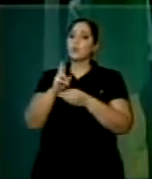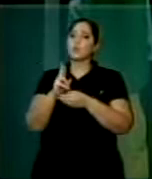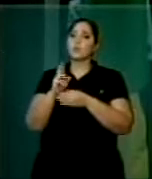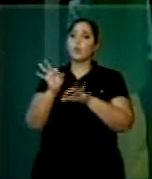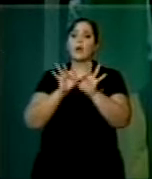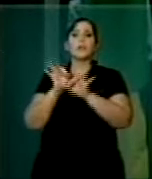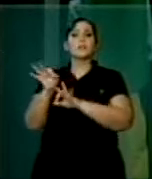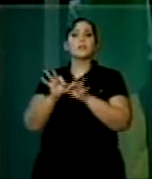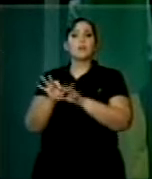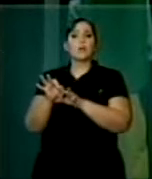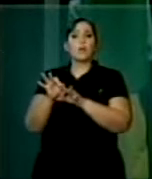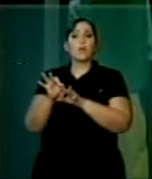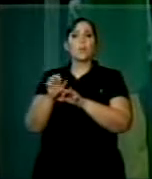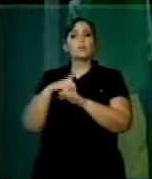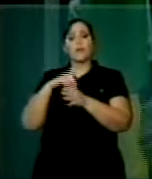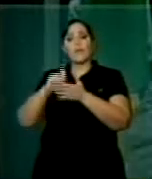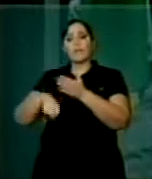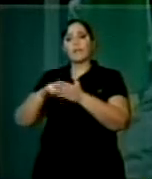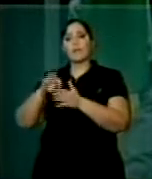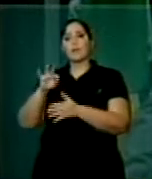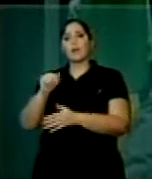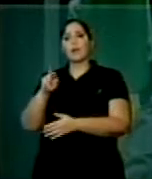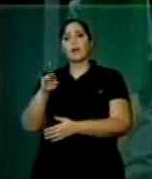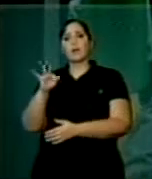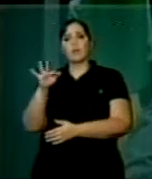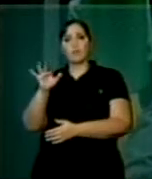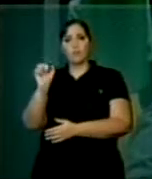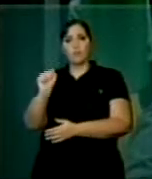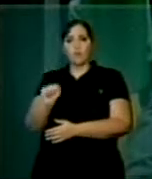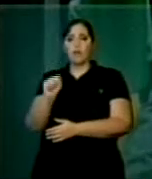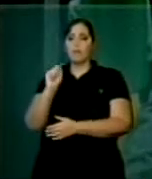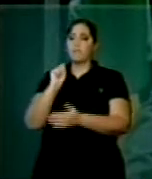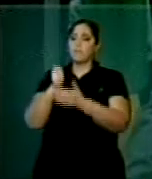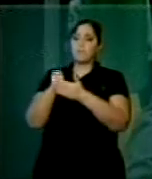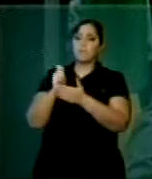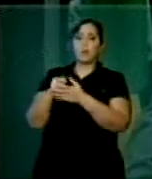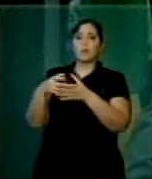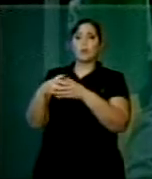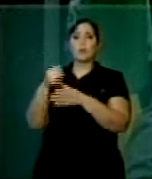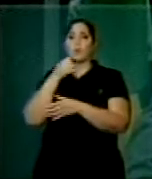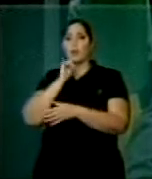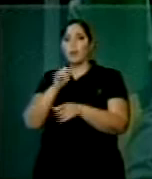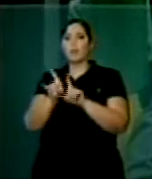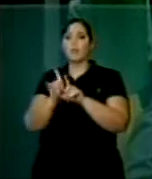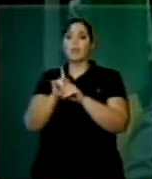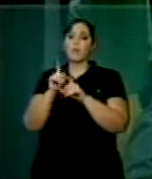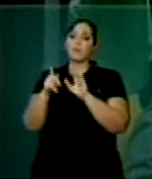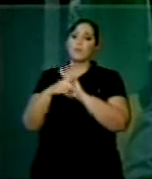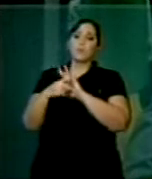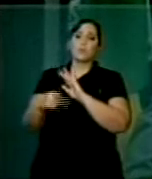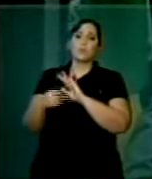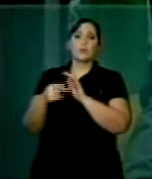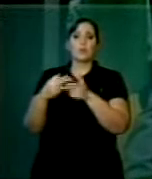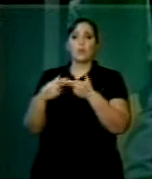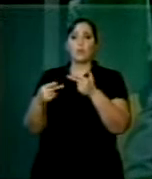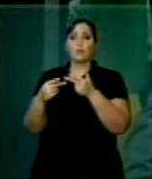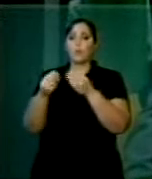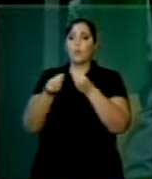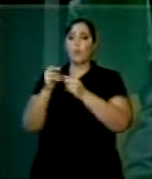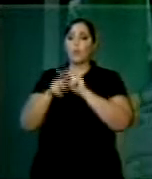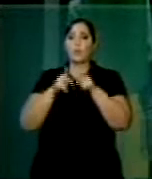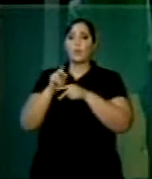estruturação para a tarifa que remunera esse setor e as suas implicações para a população do